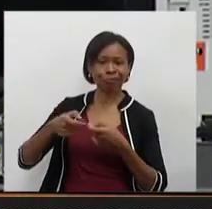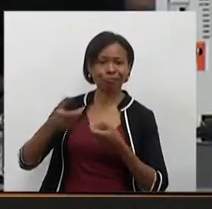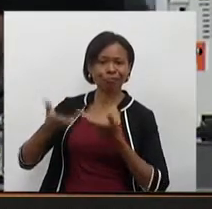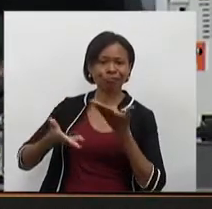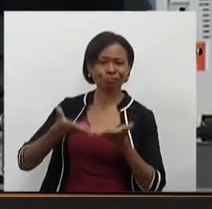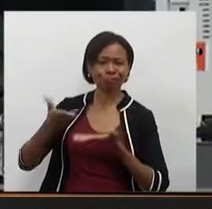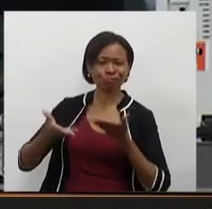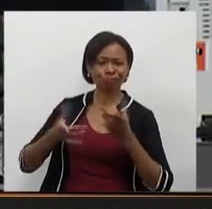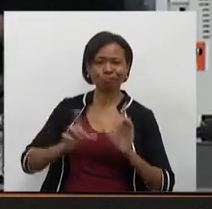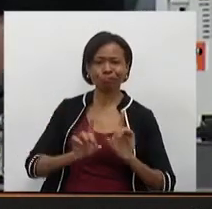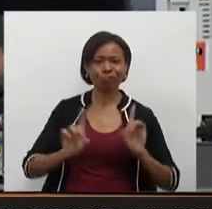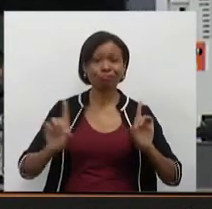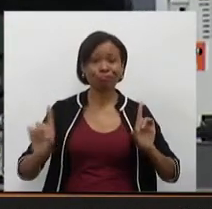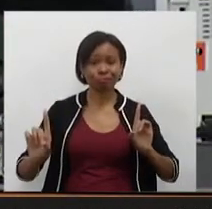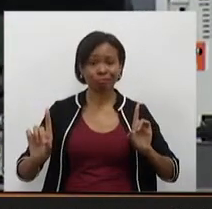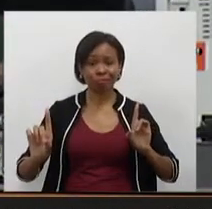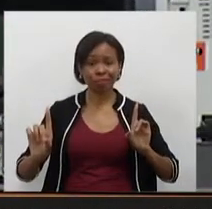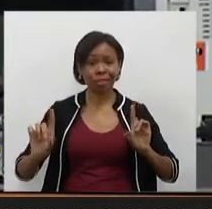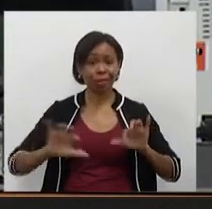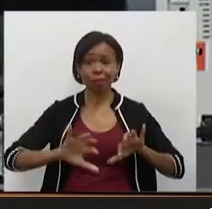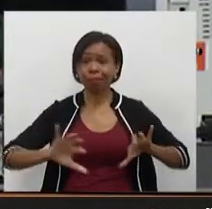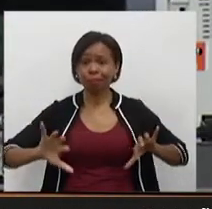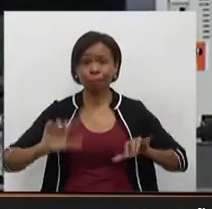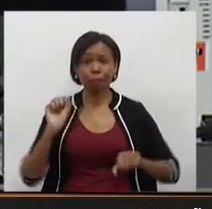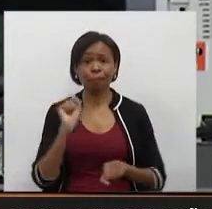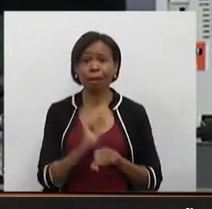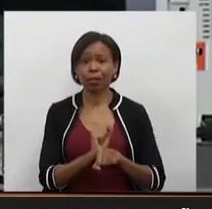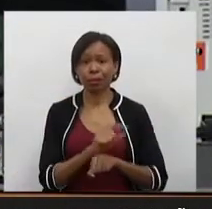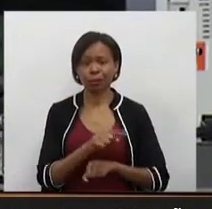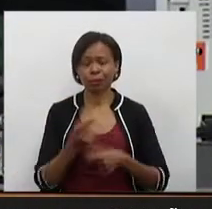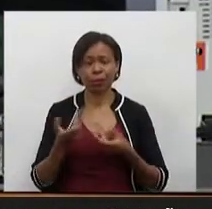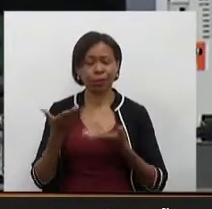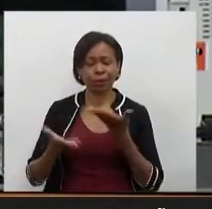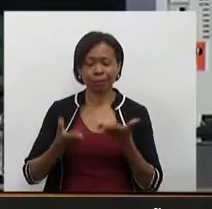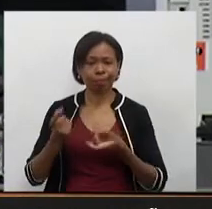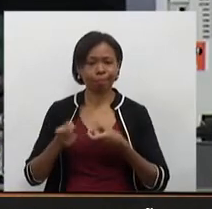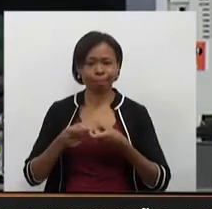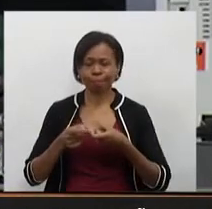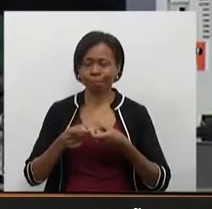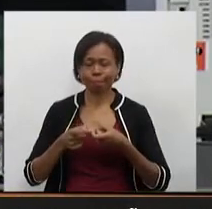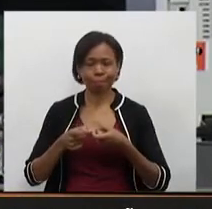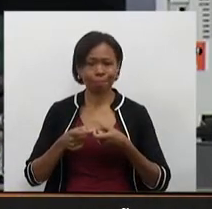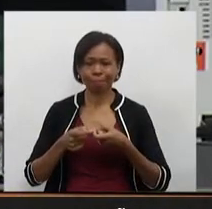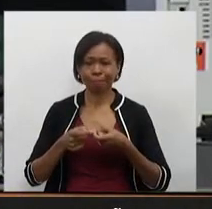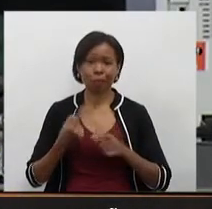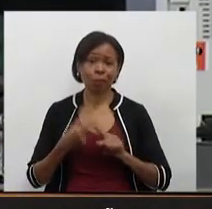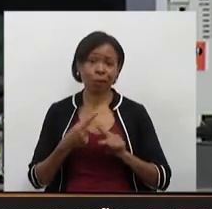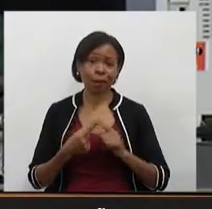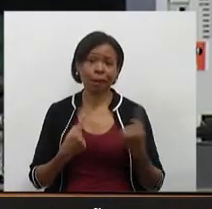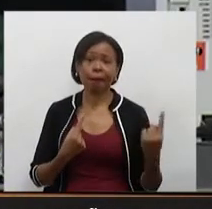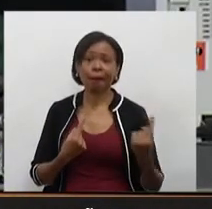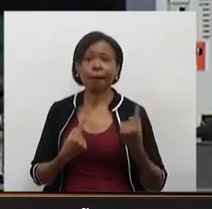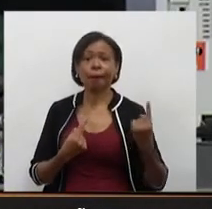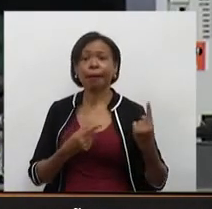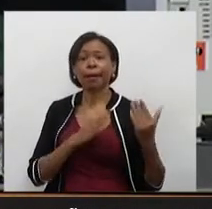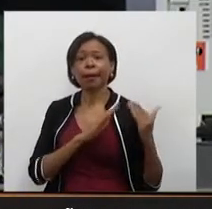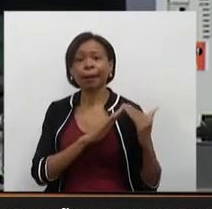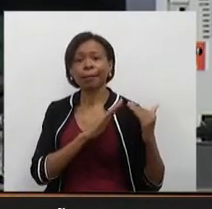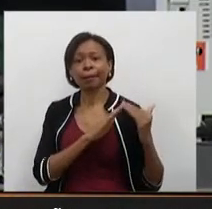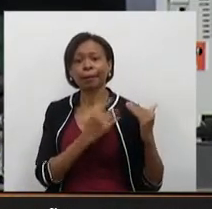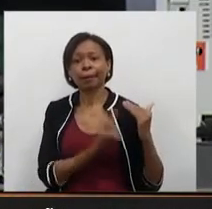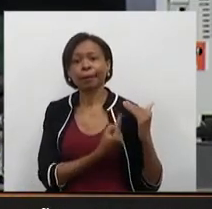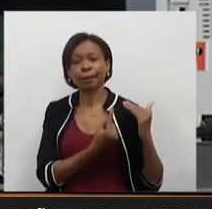isolados e a situação é terrível, porque não tiveram atendimento médico, ficaram isolados em casa, e isso